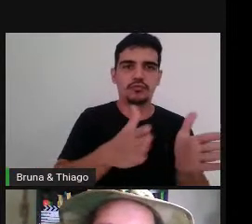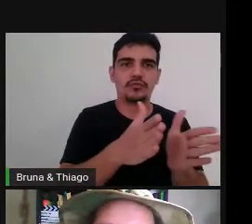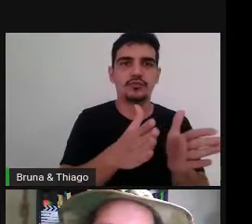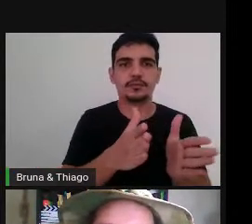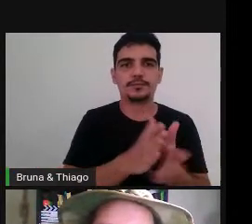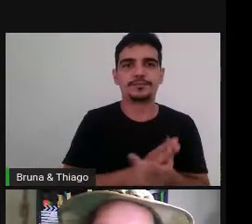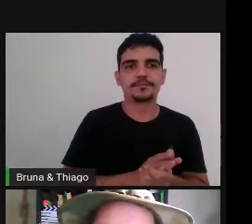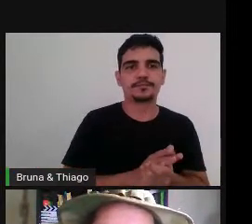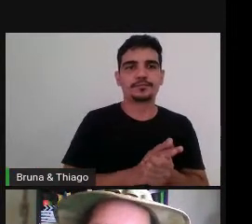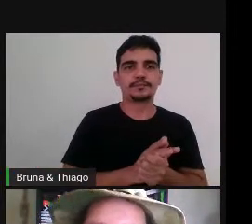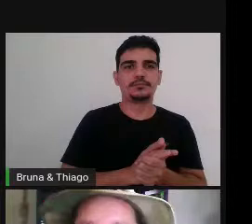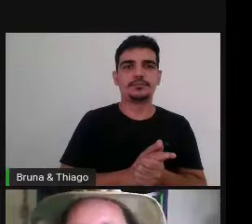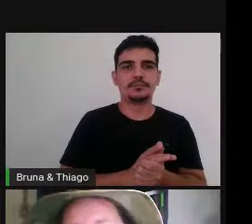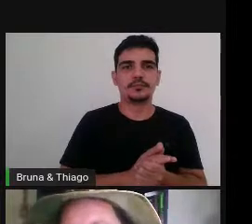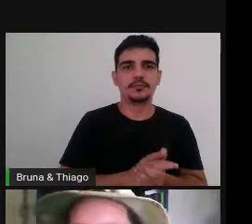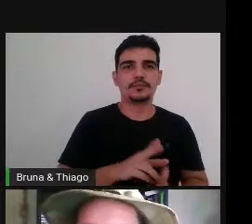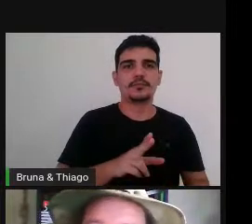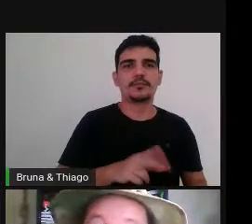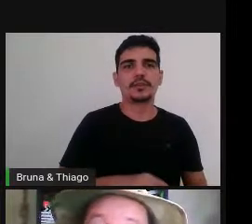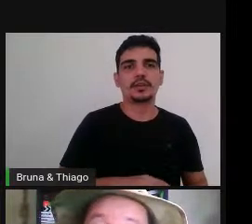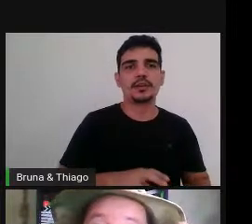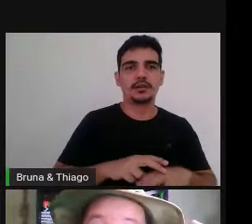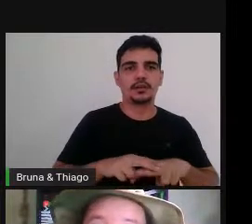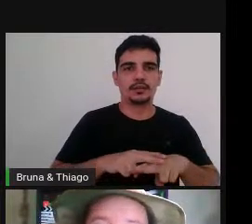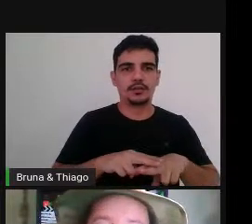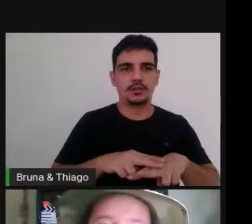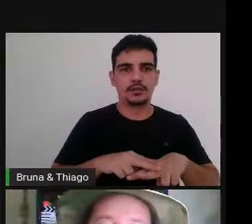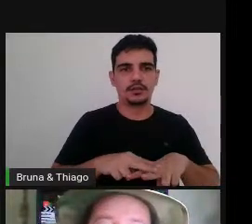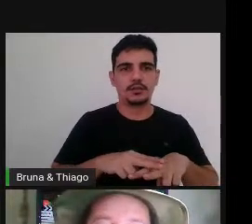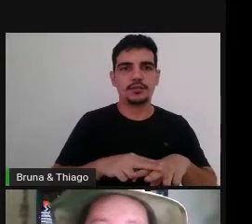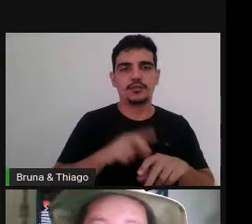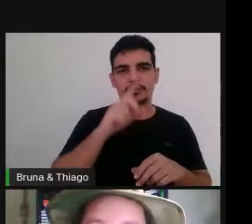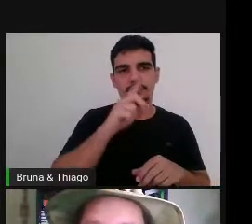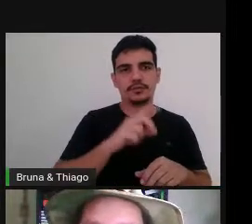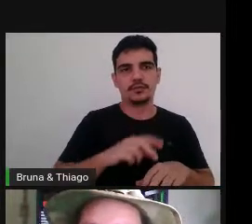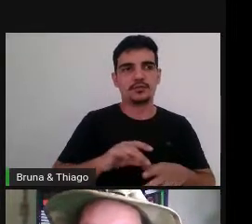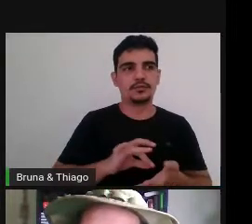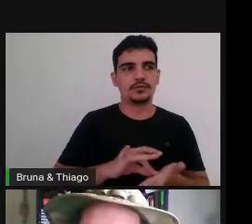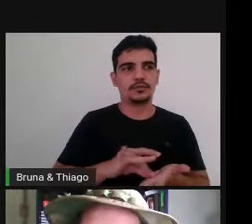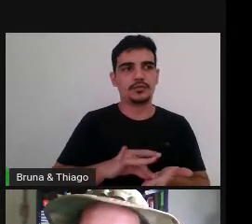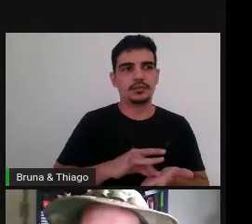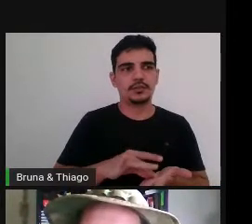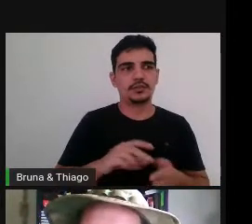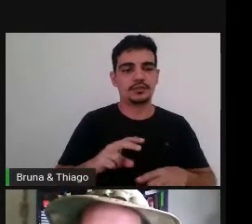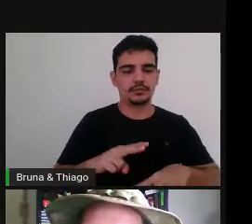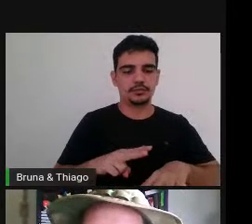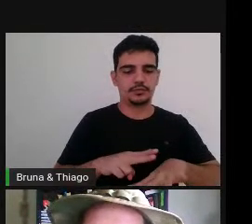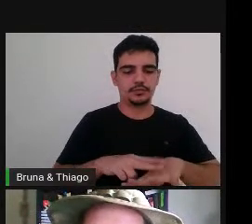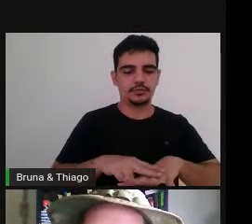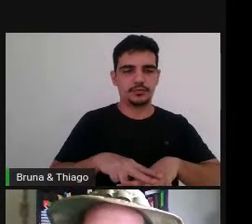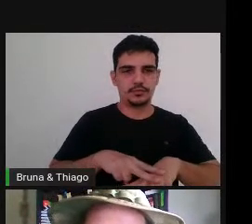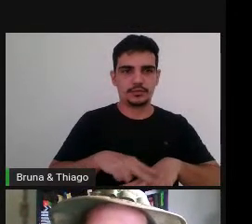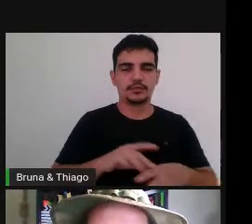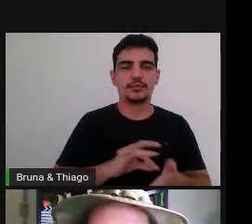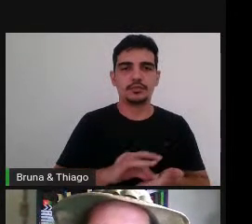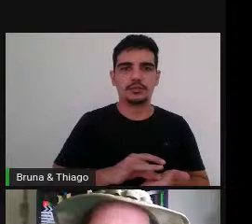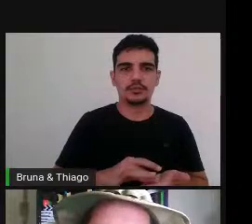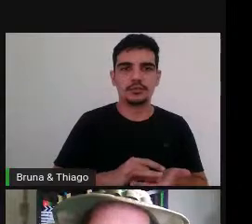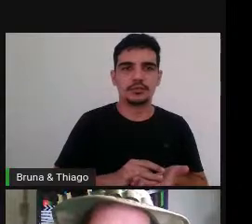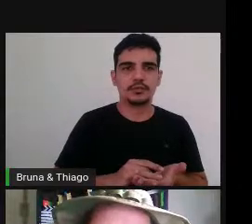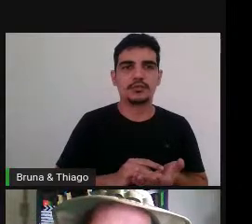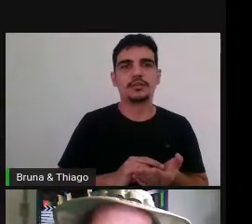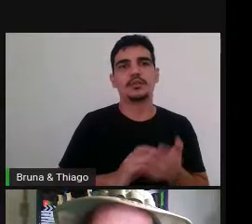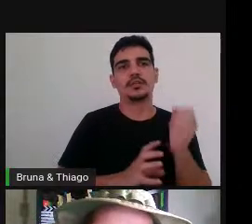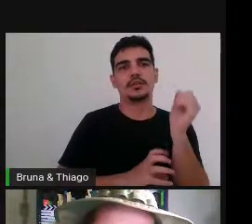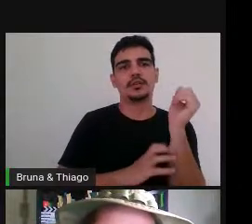Essa é a verdadeira viva negra, né? Latrobectus curacaviensis, ali da região de Guajará-Mirim. Aqui uma aranha de jardim. Essa